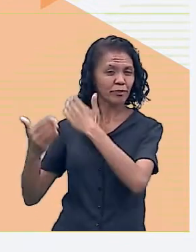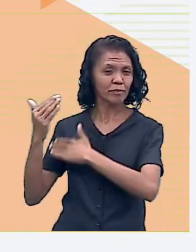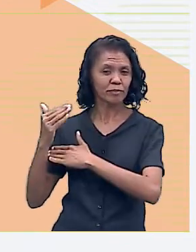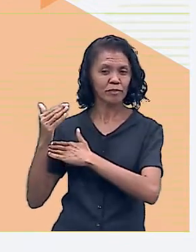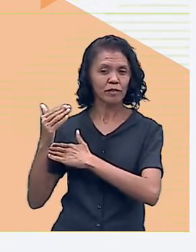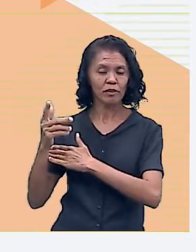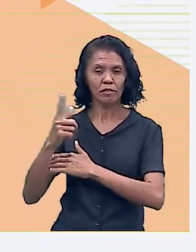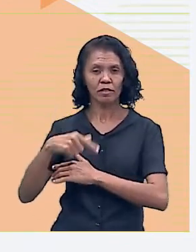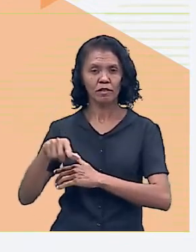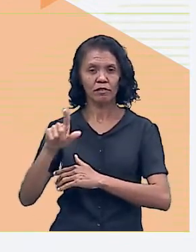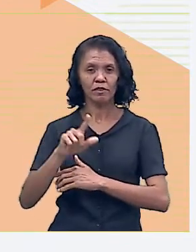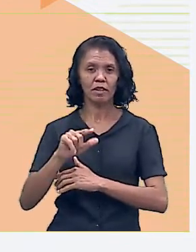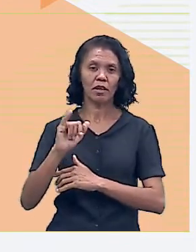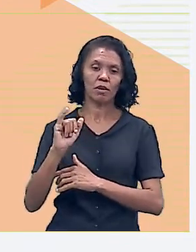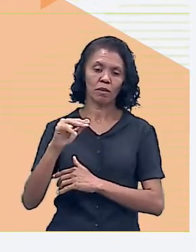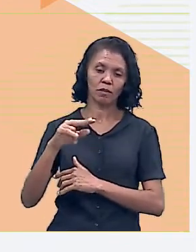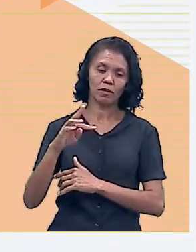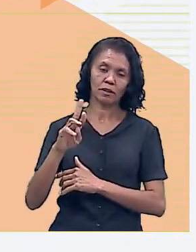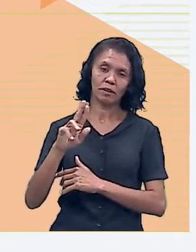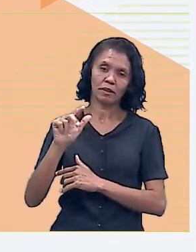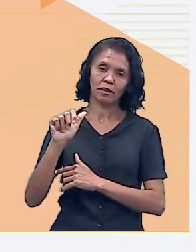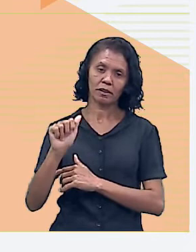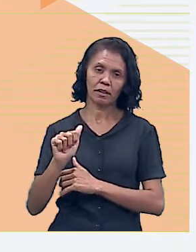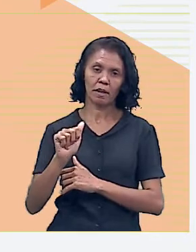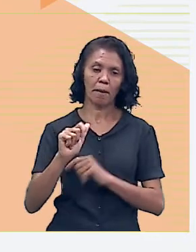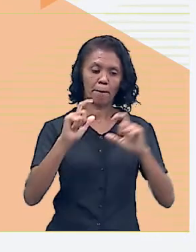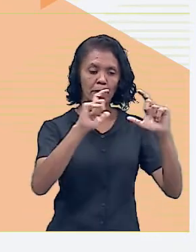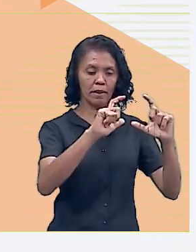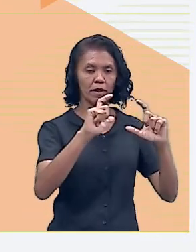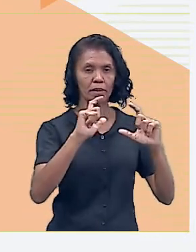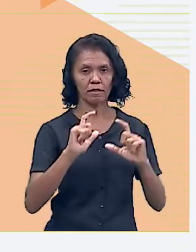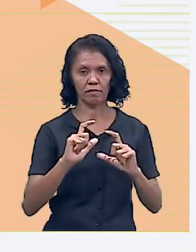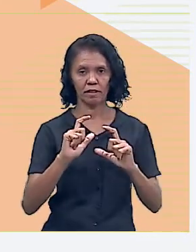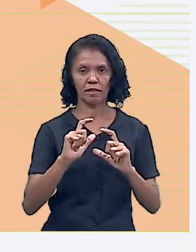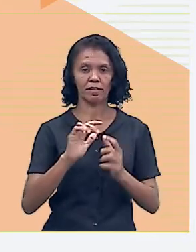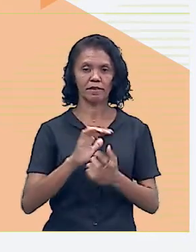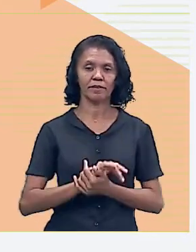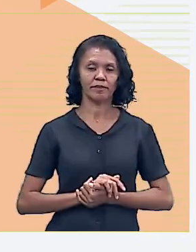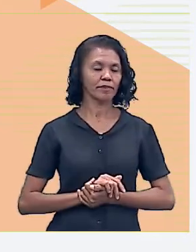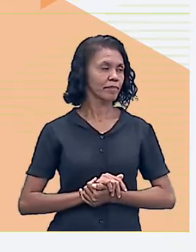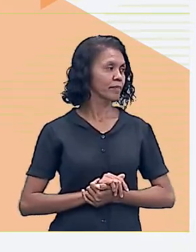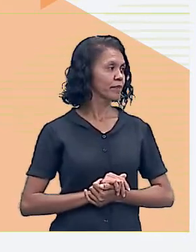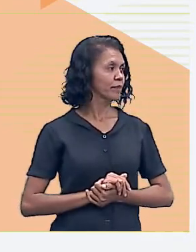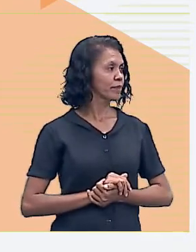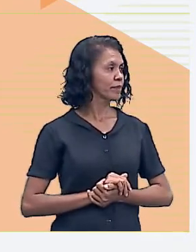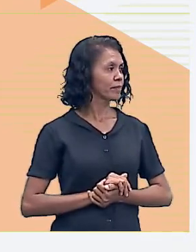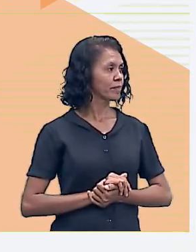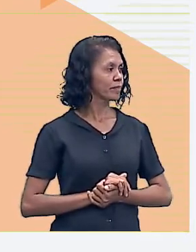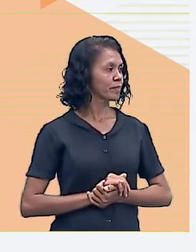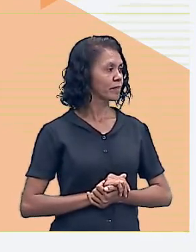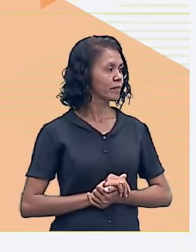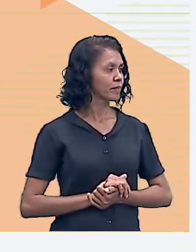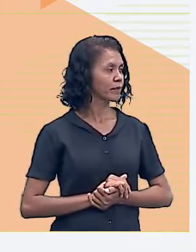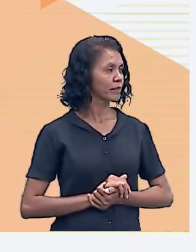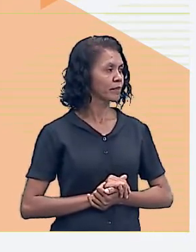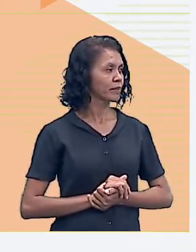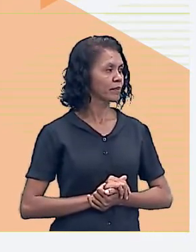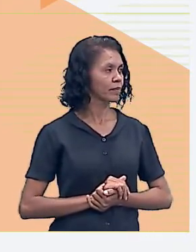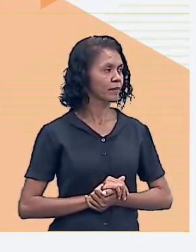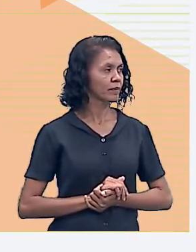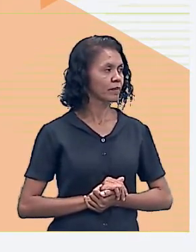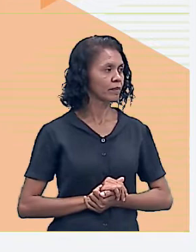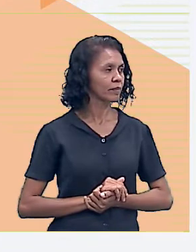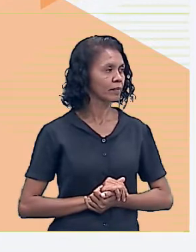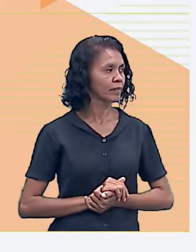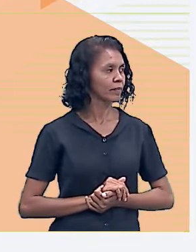os interparagrafal as e os interparagrafal as Beleza então vamos lá voltando aqui